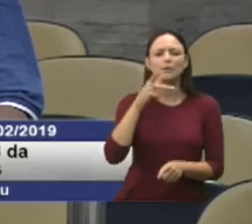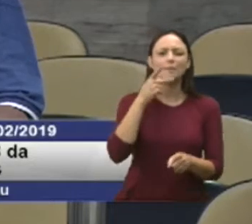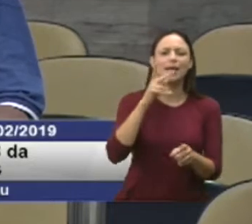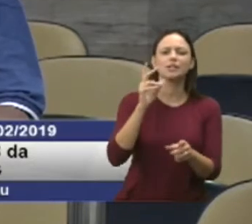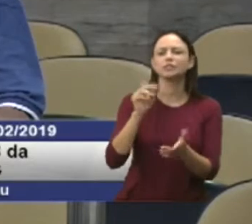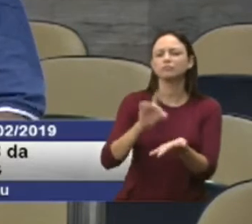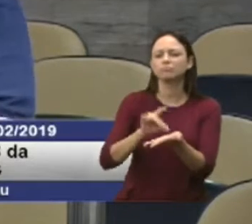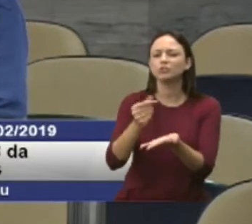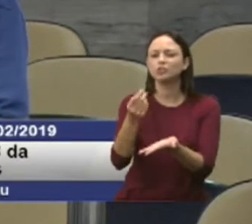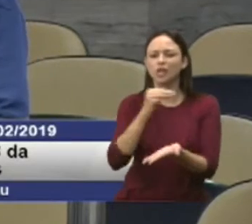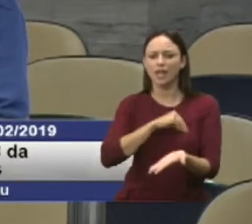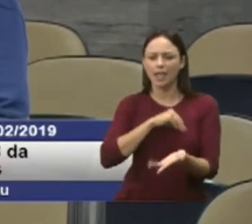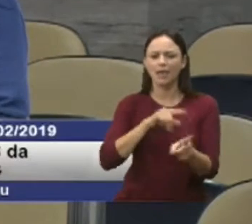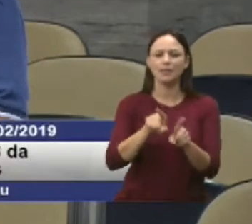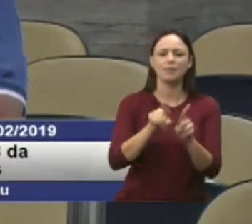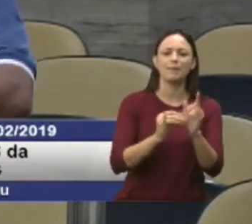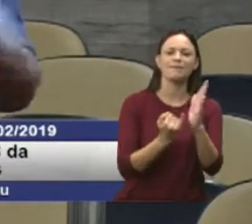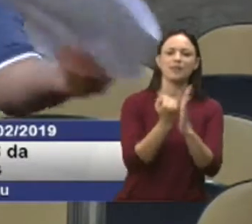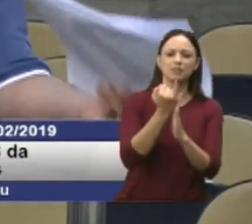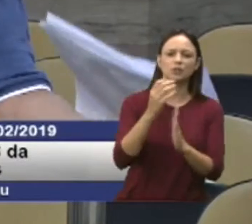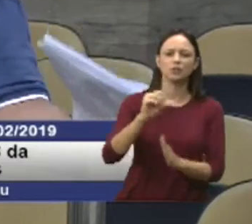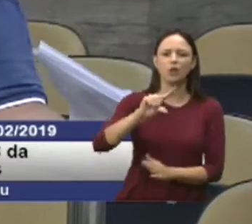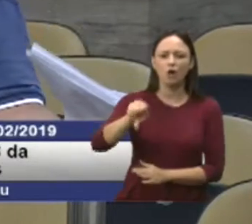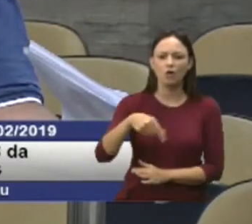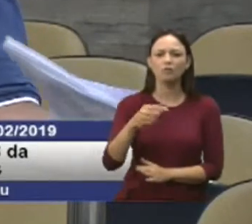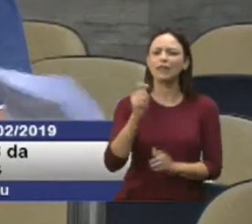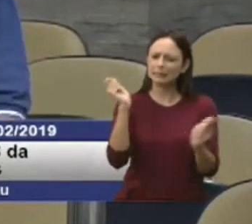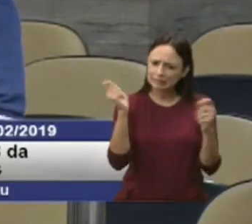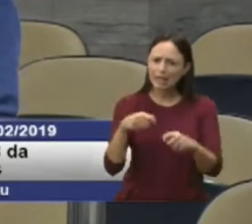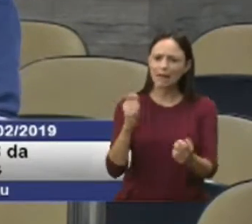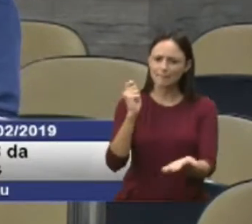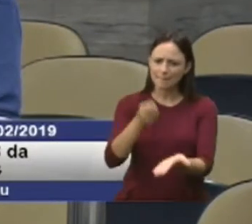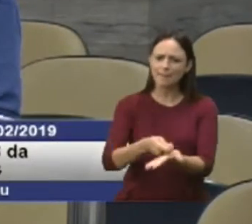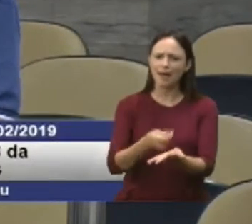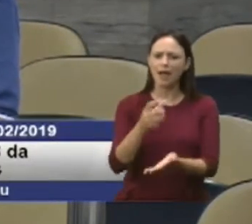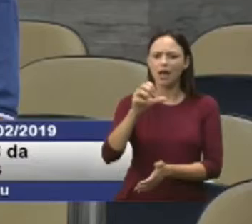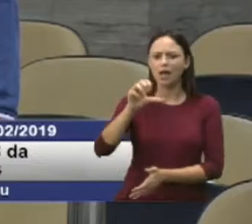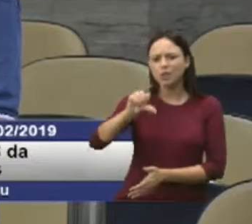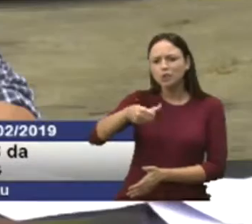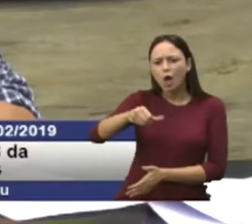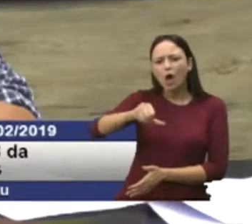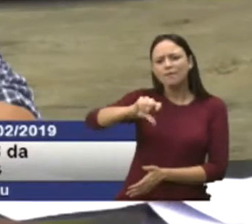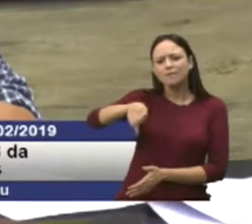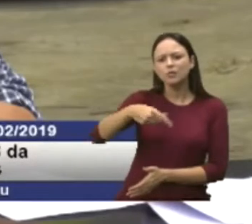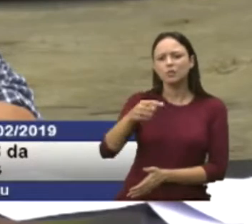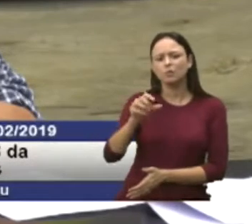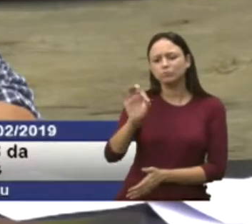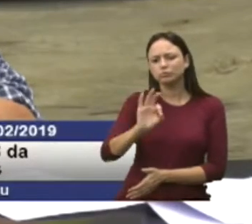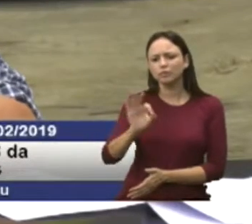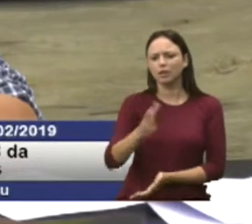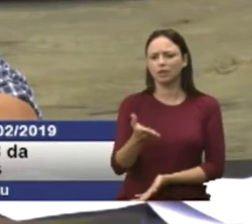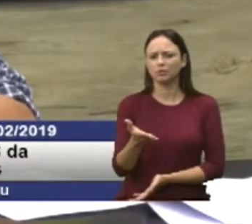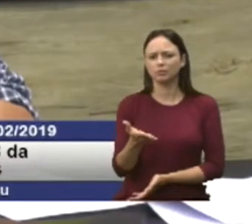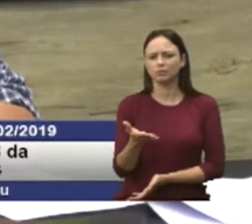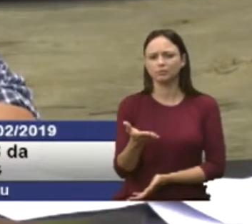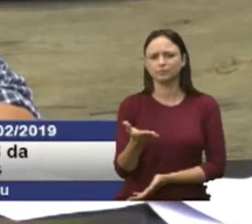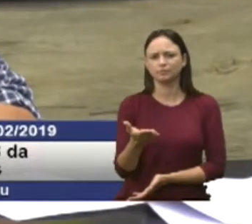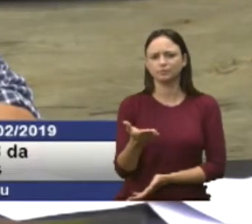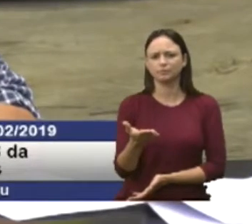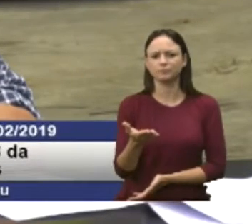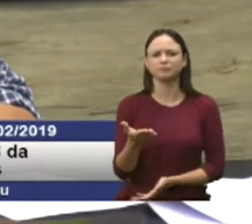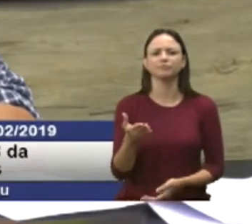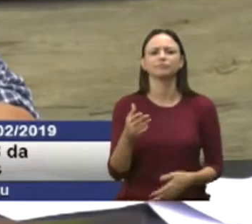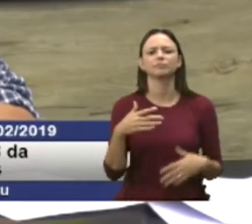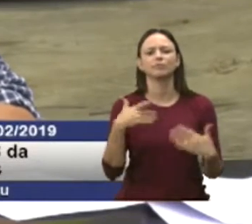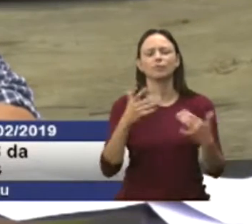inflação dá 9,15%. Quer dizer, daria para dar tudo isso aí ou não? Olha, Teixeira, bom, foi divulgado